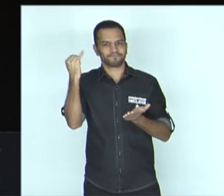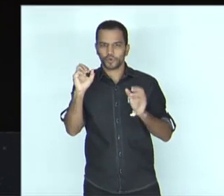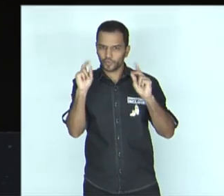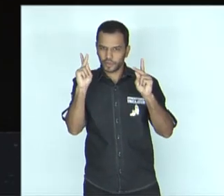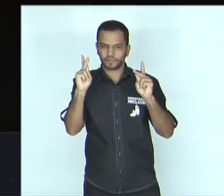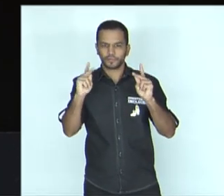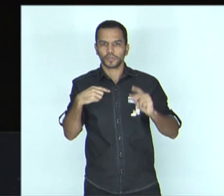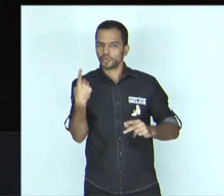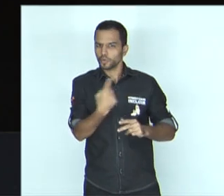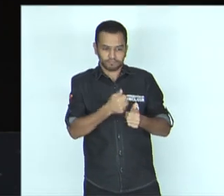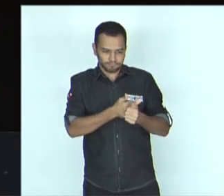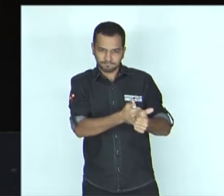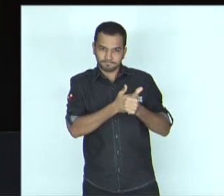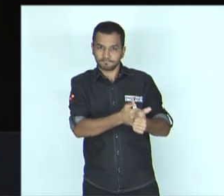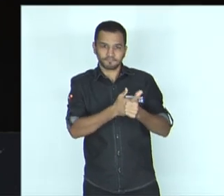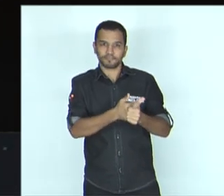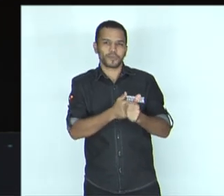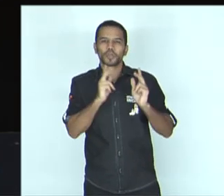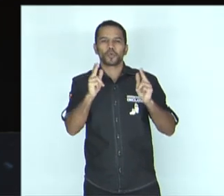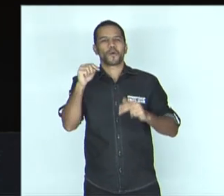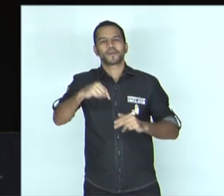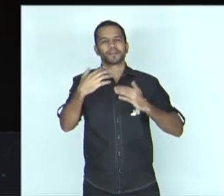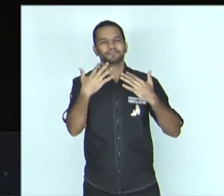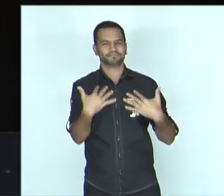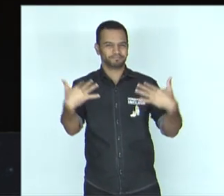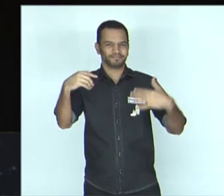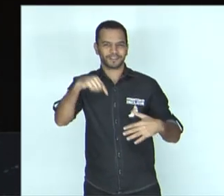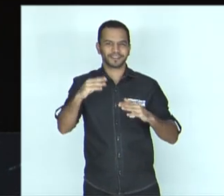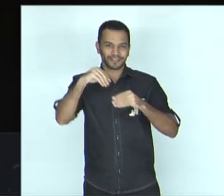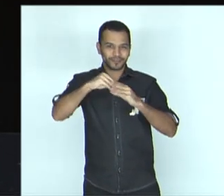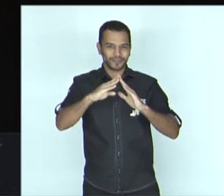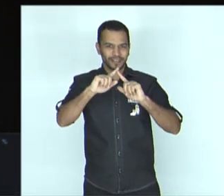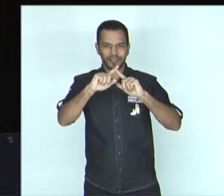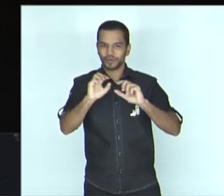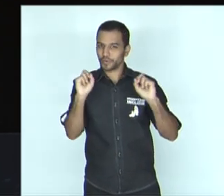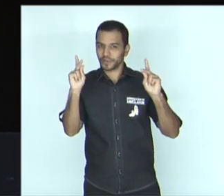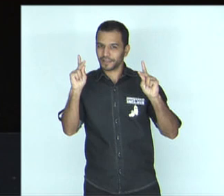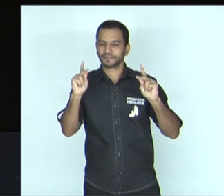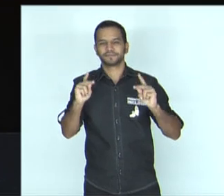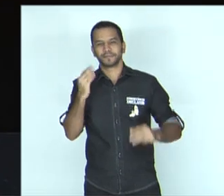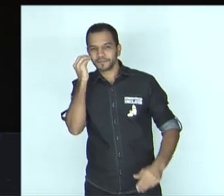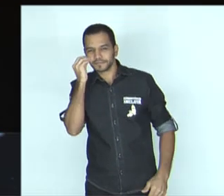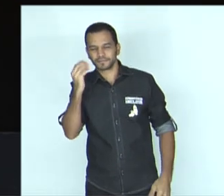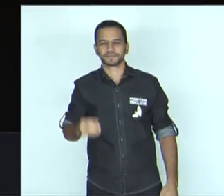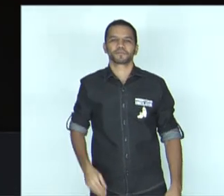Vamos acompanhar como se estivéssemos aqui no salão de culto da igreja. Mateus 6, 25 diz